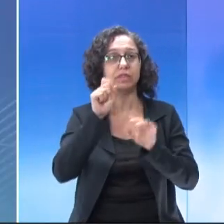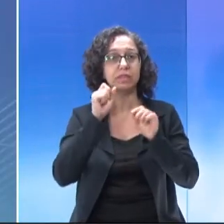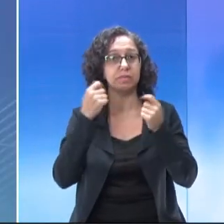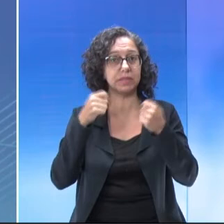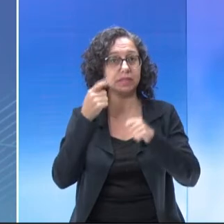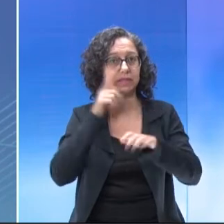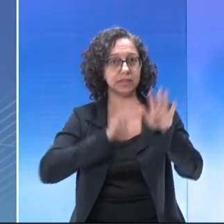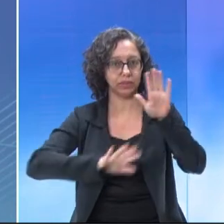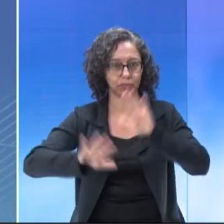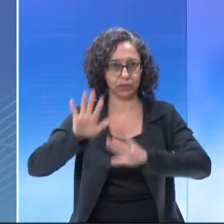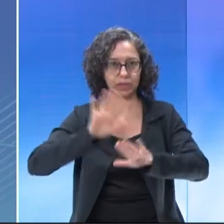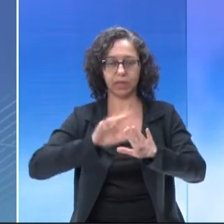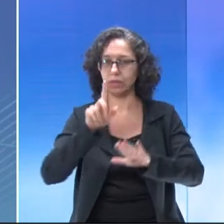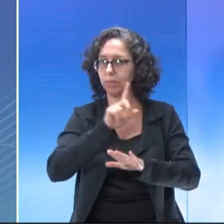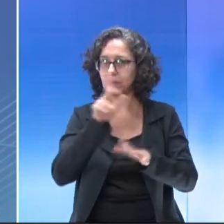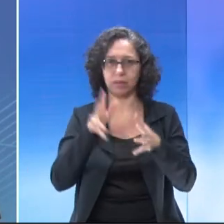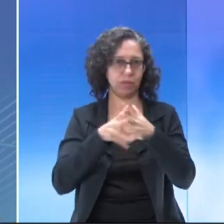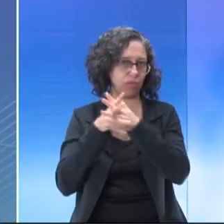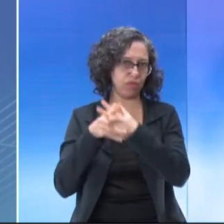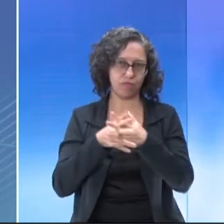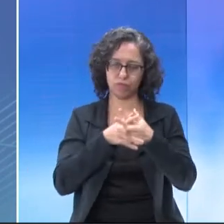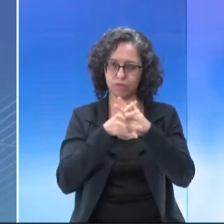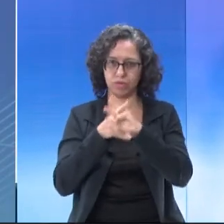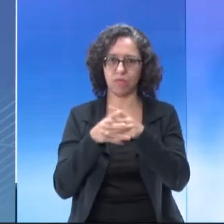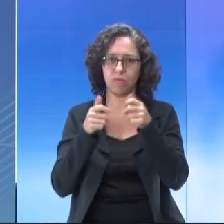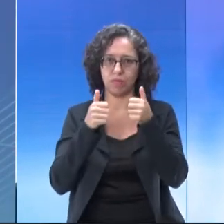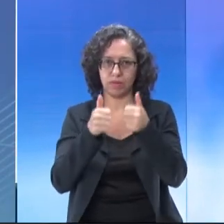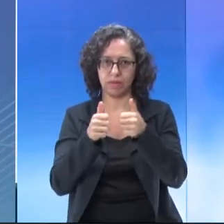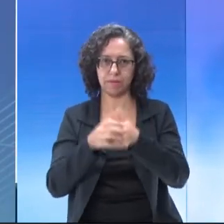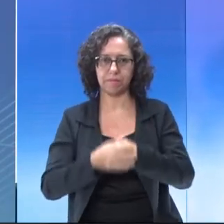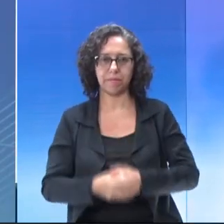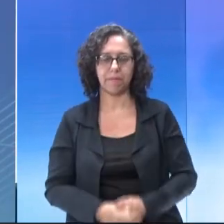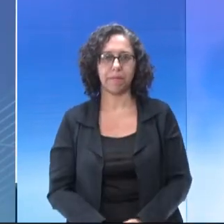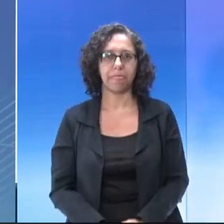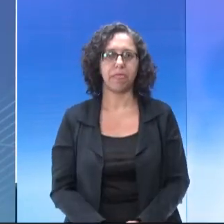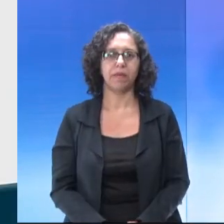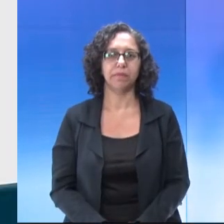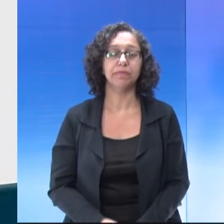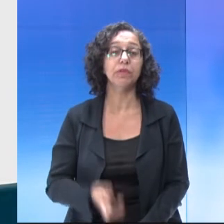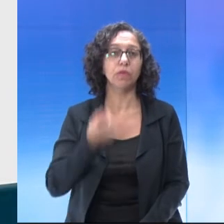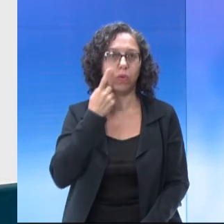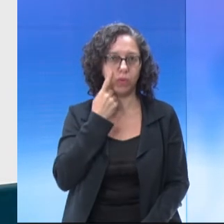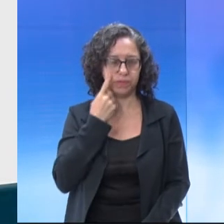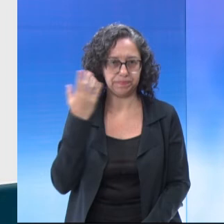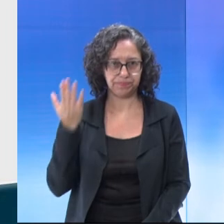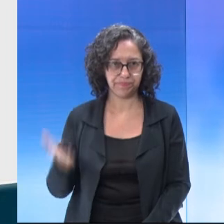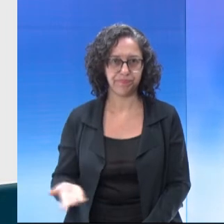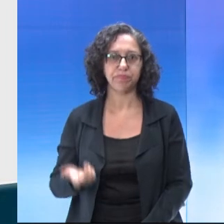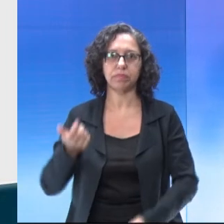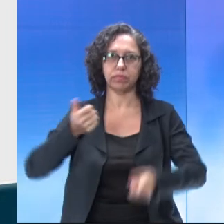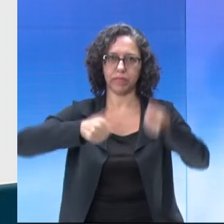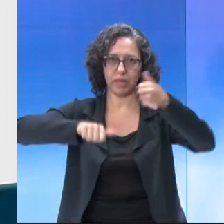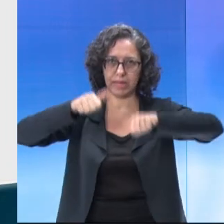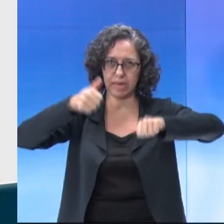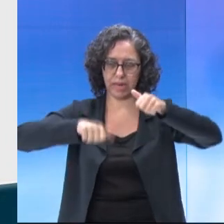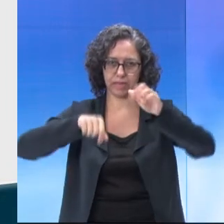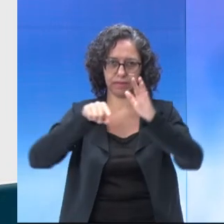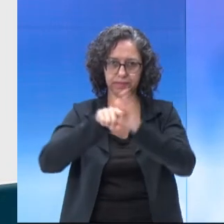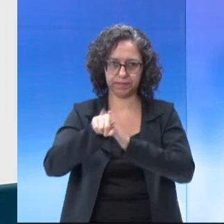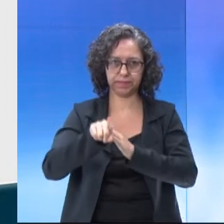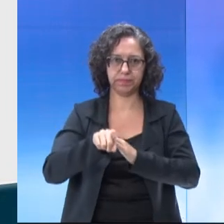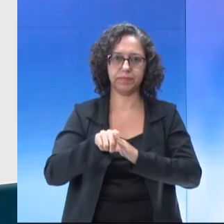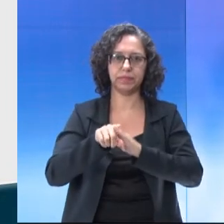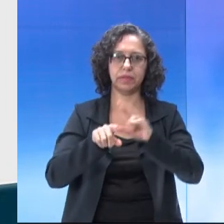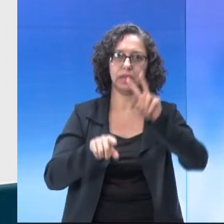vocês não se confundam na hora do Enem, da prova do Enem. Então, a análise da questão. As